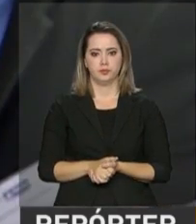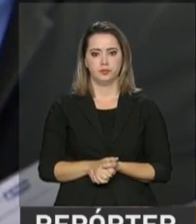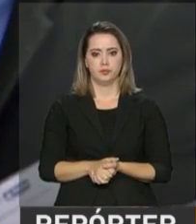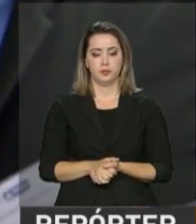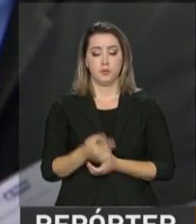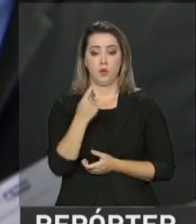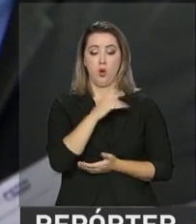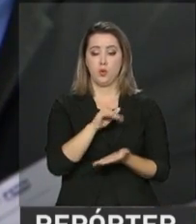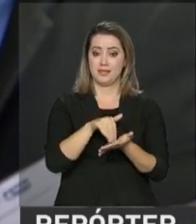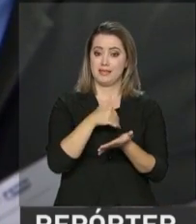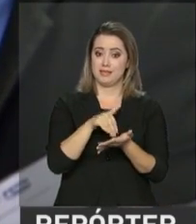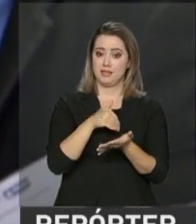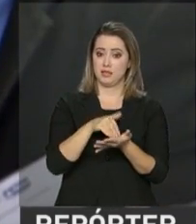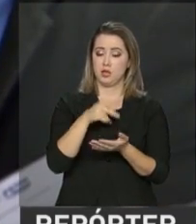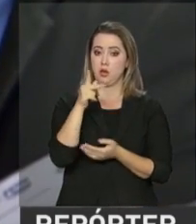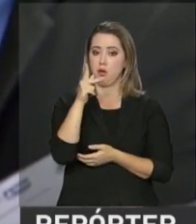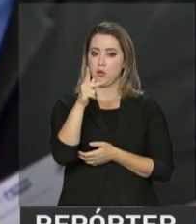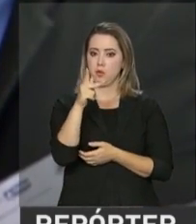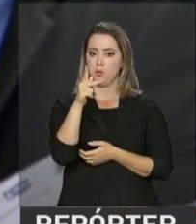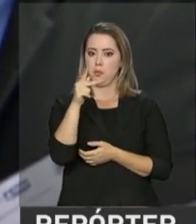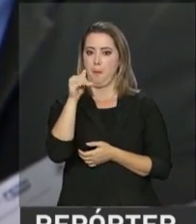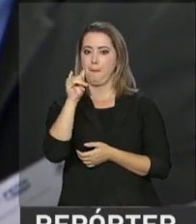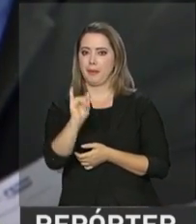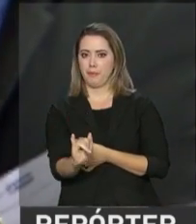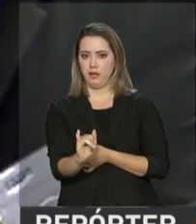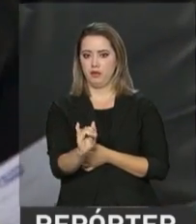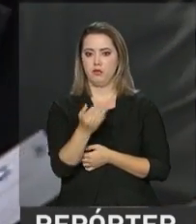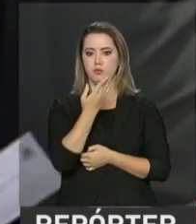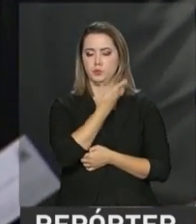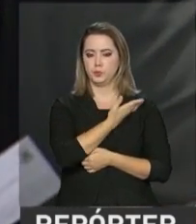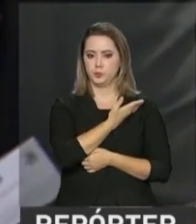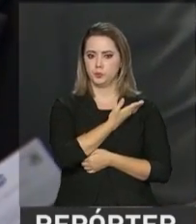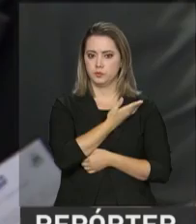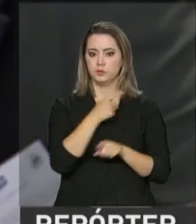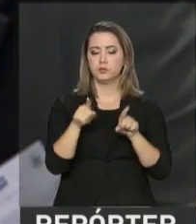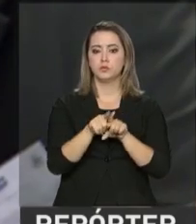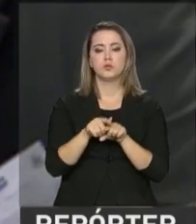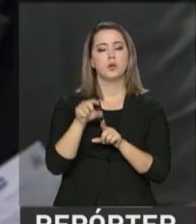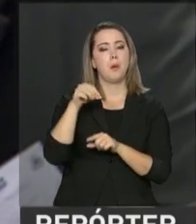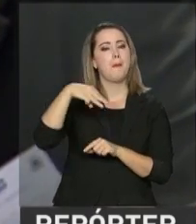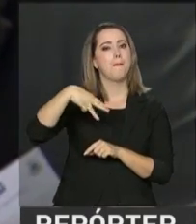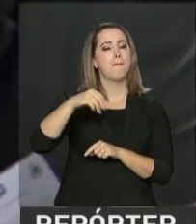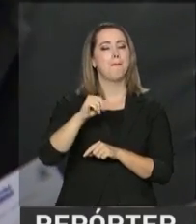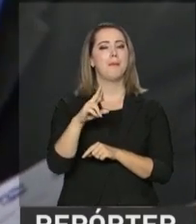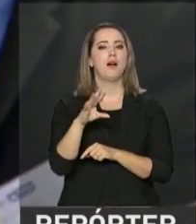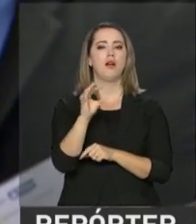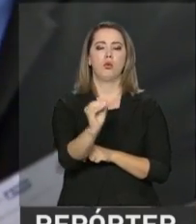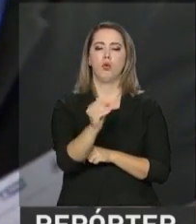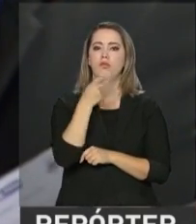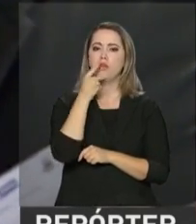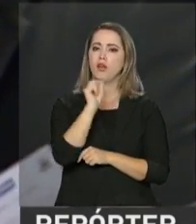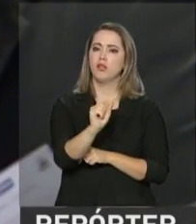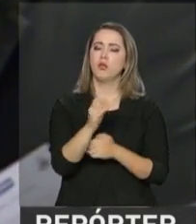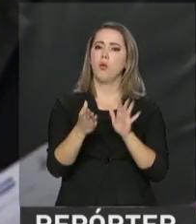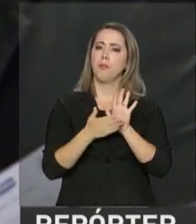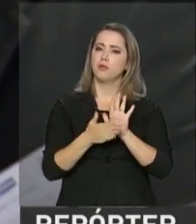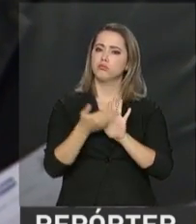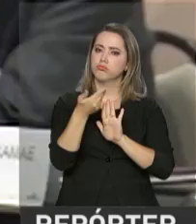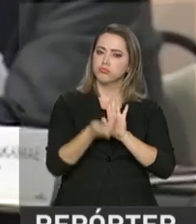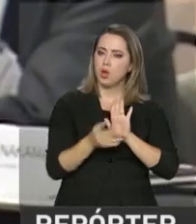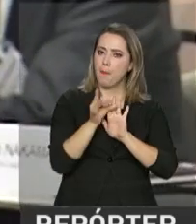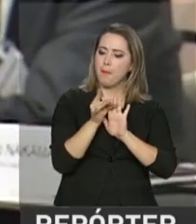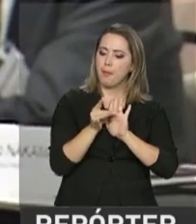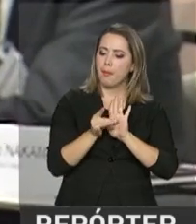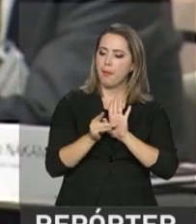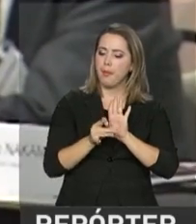O secretário adjunto do PPI, Programa de Parcerias de Investimentos do Governo Federal, Marco Aurélio de Barcelos Silva, apresentou aos investidores